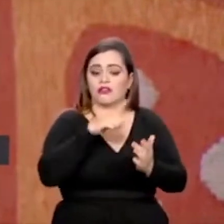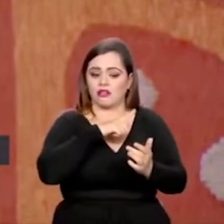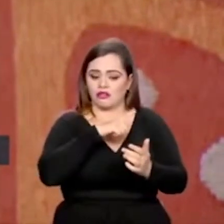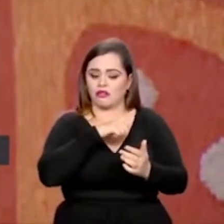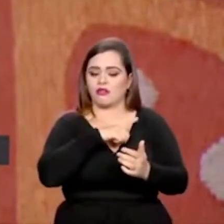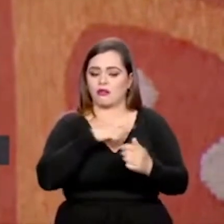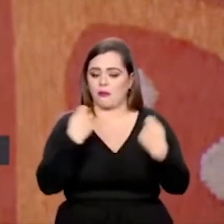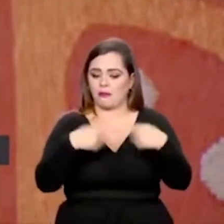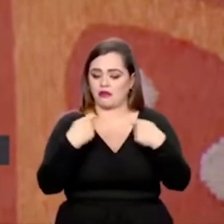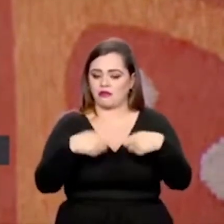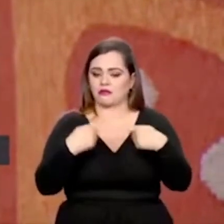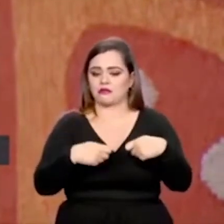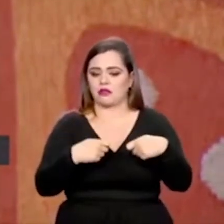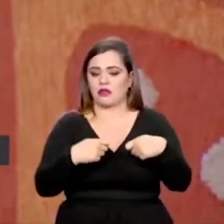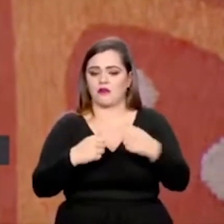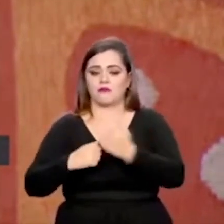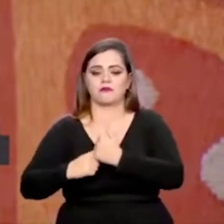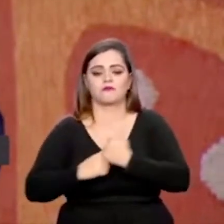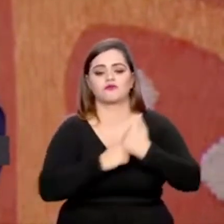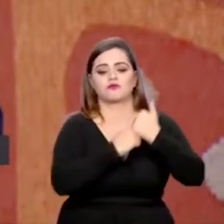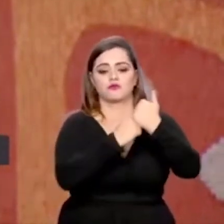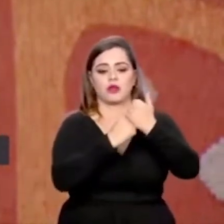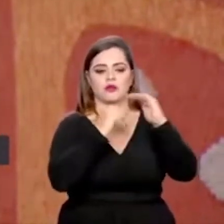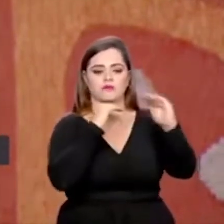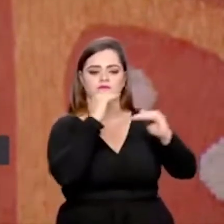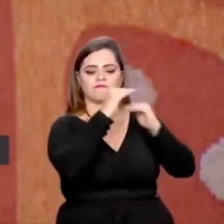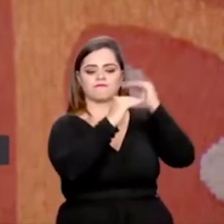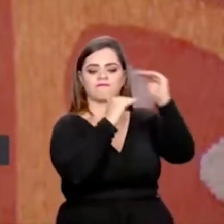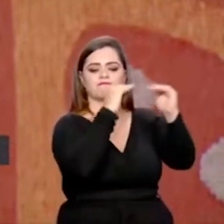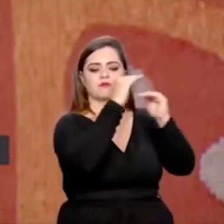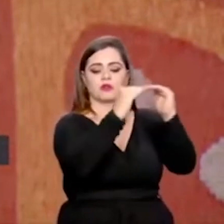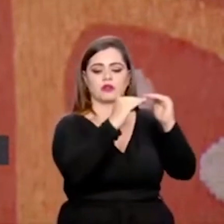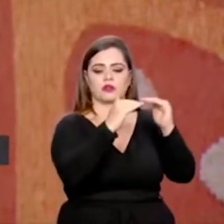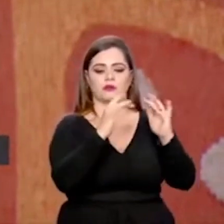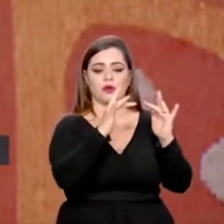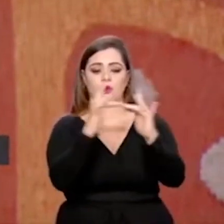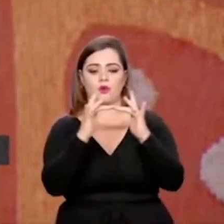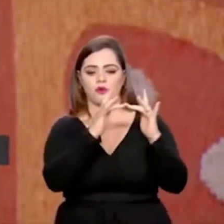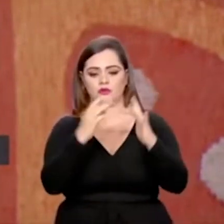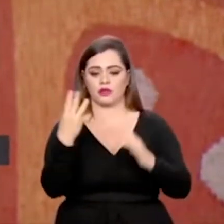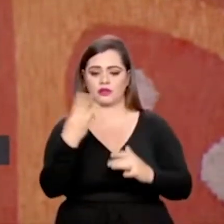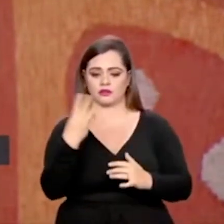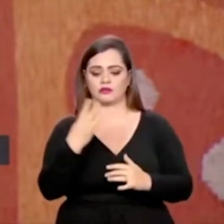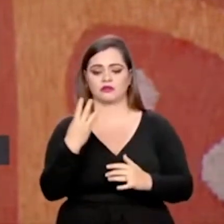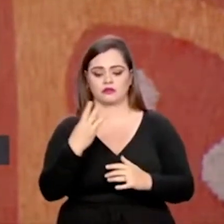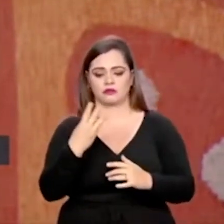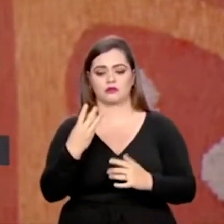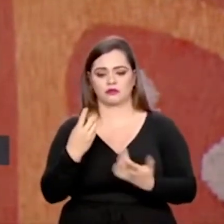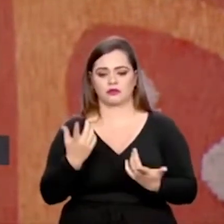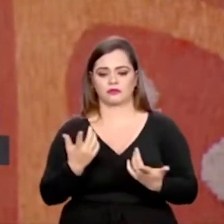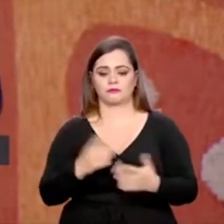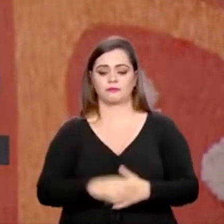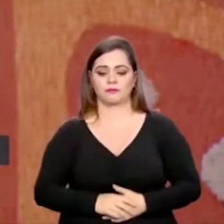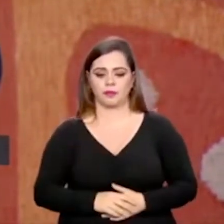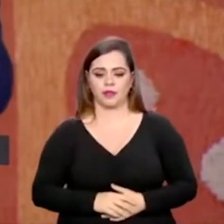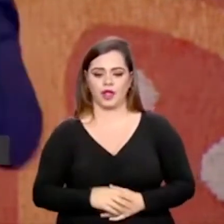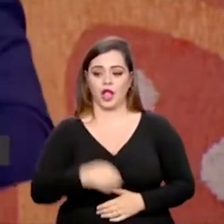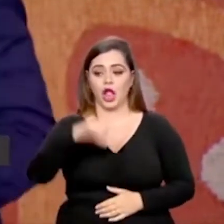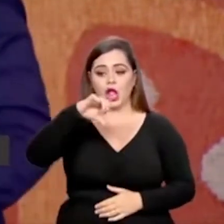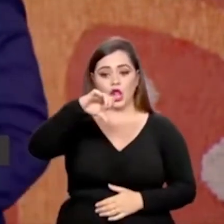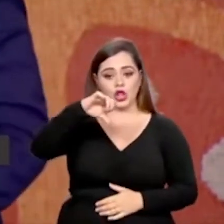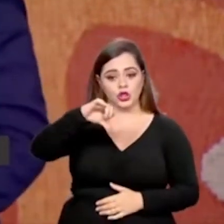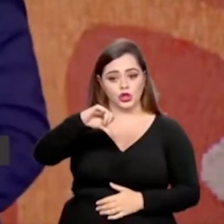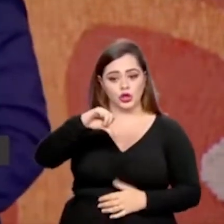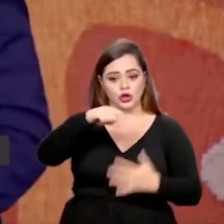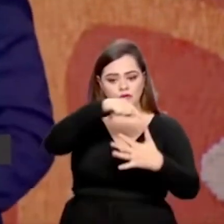aquele ciclo histórico de crescimento que combinava essas três coisas é naquele momento foram nove